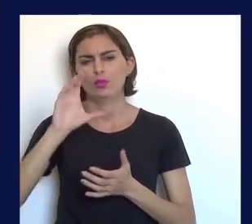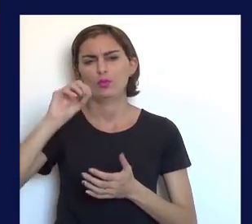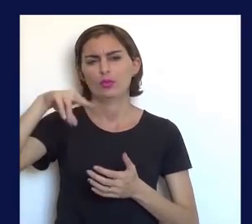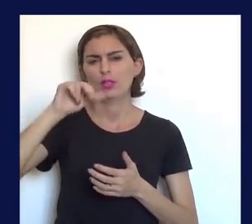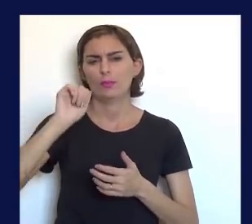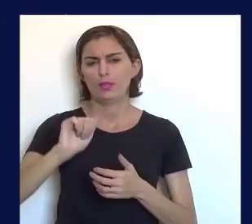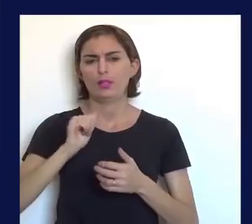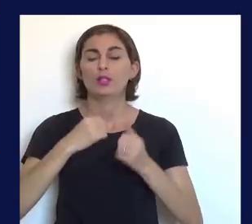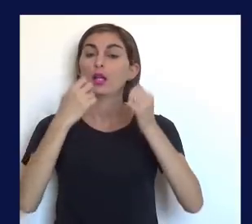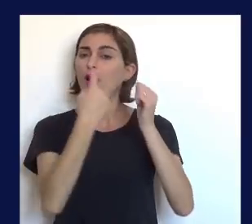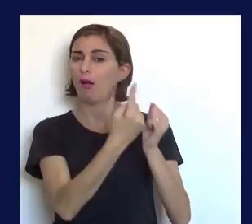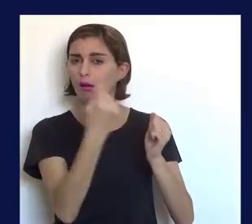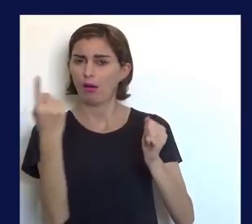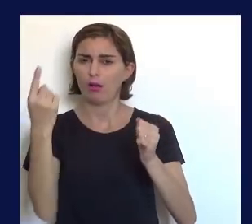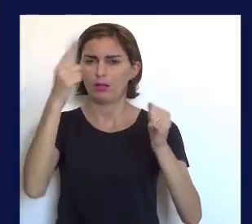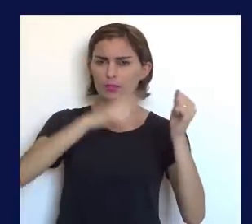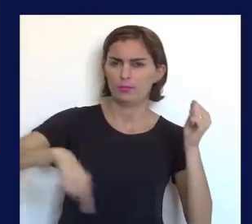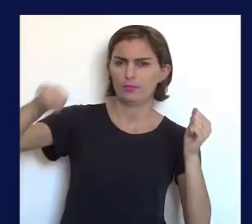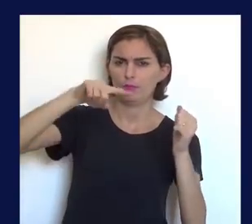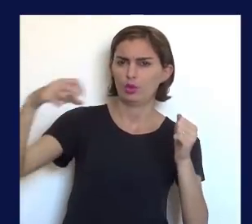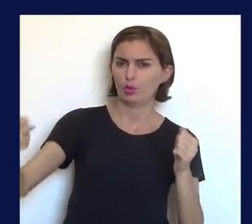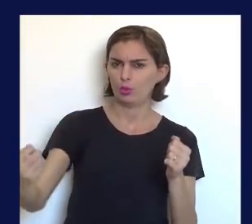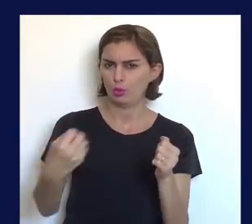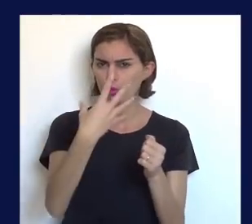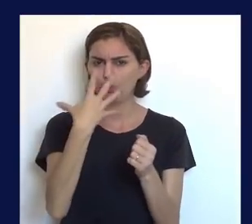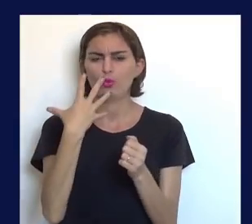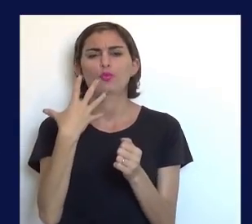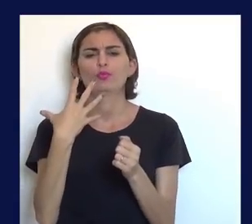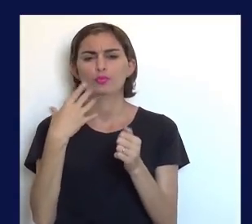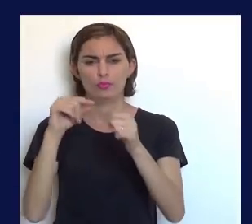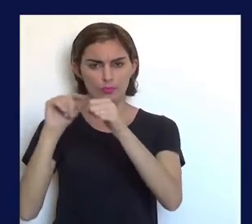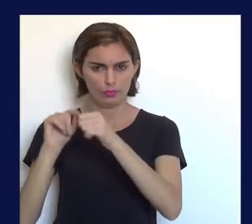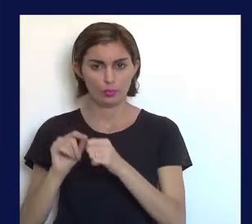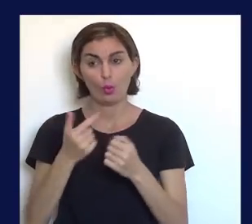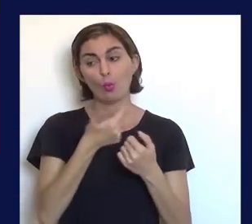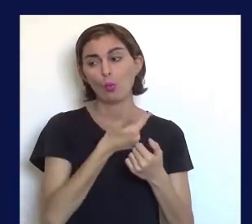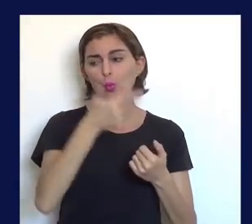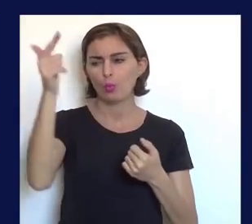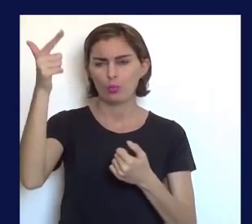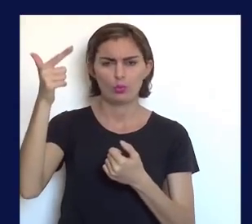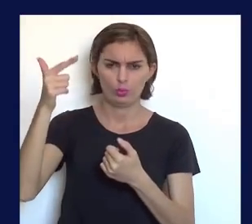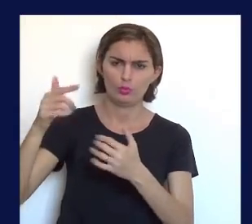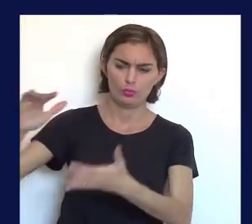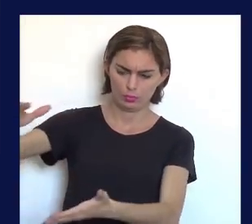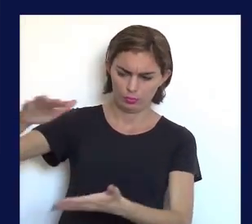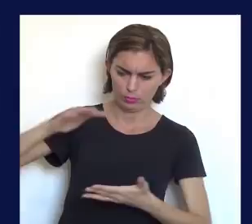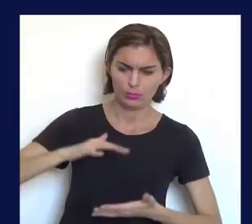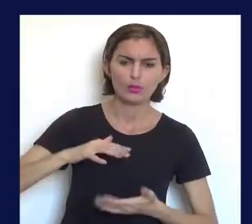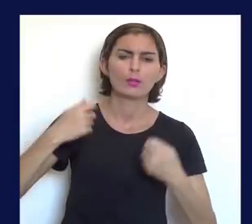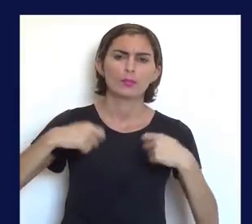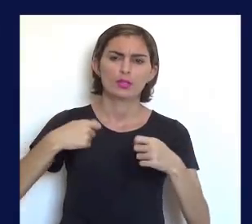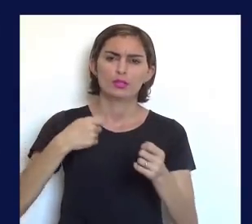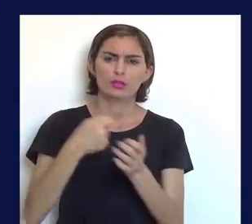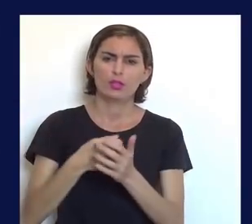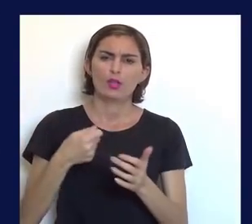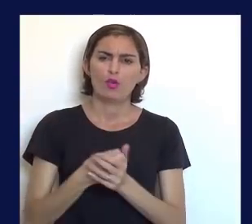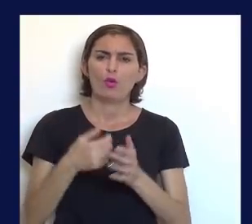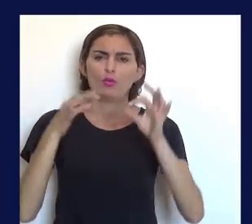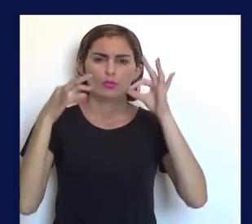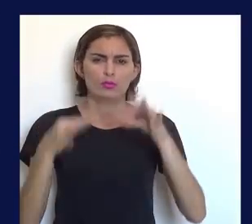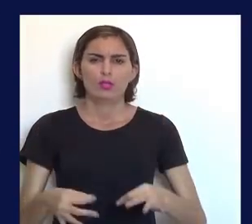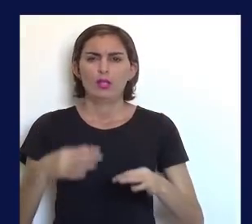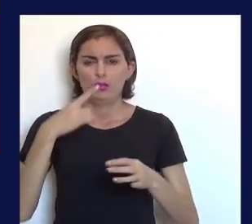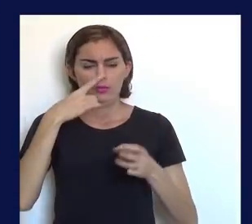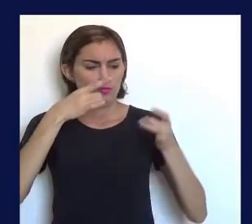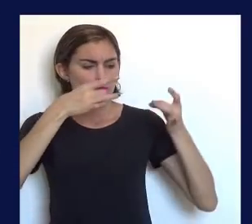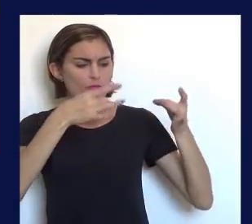416/2009, que diz: para cada pneu novo comercializado, um outro inservível deve ter destinação